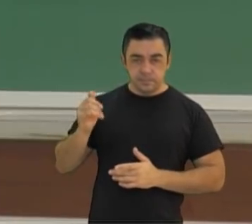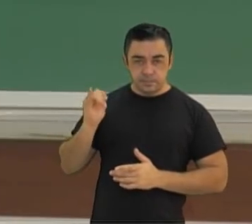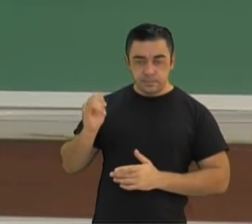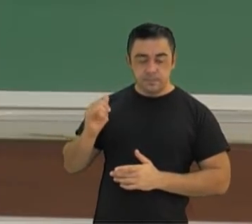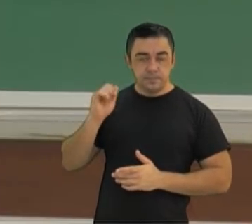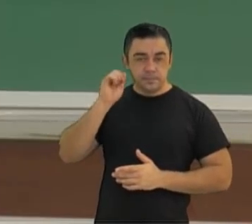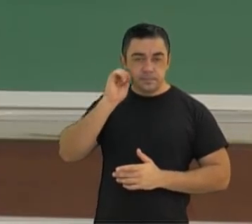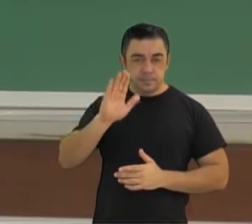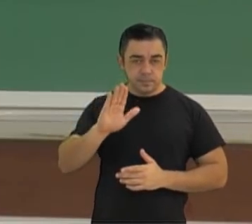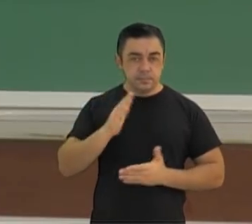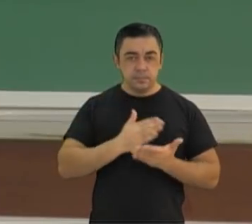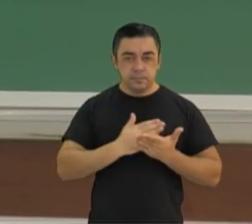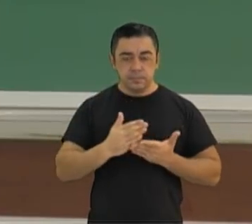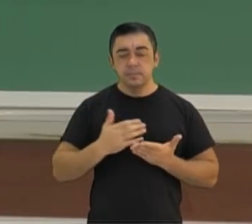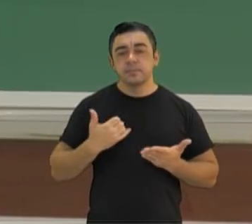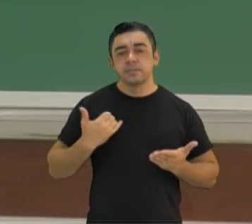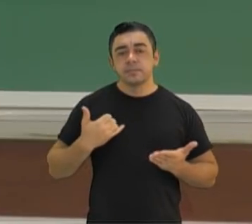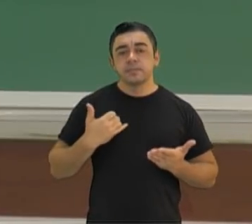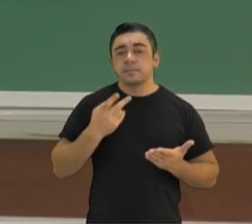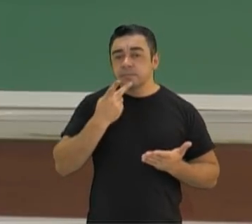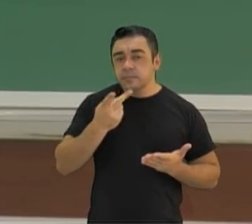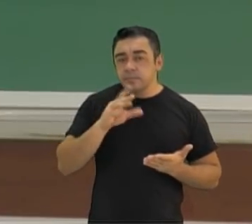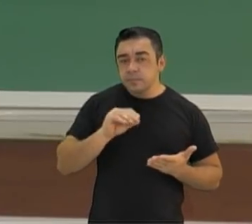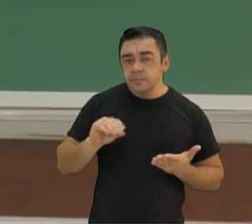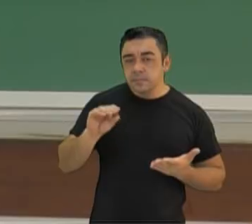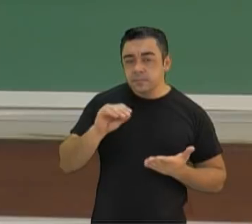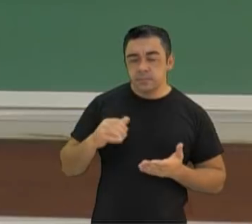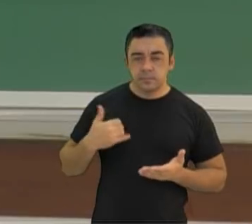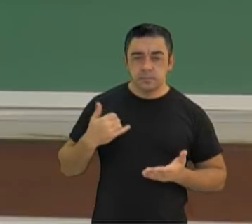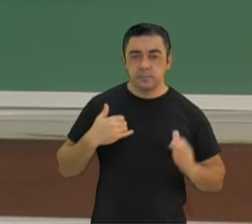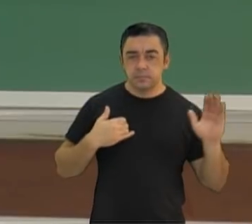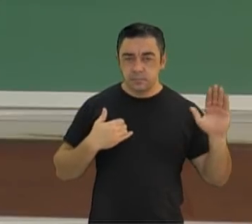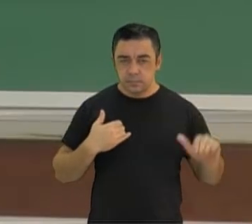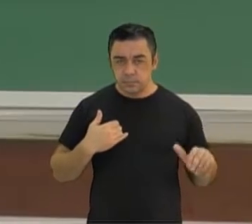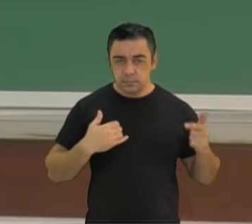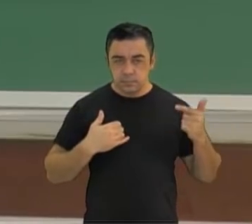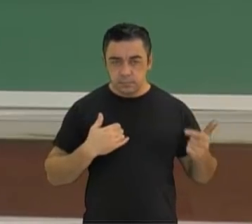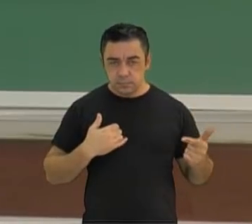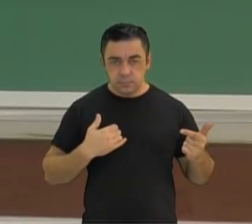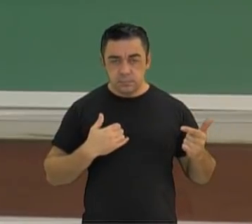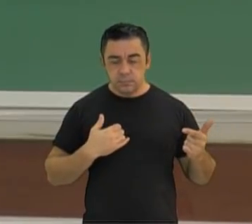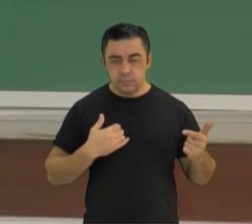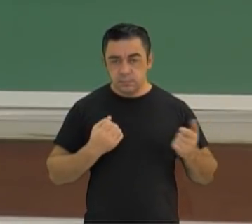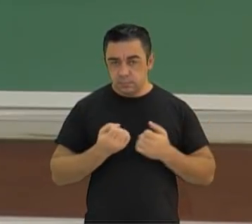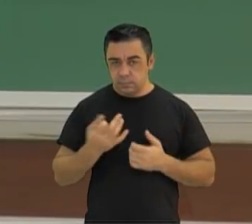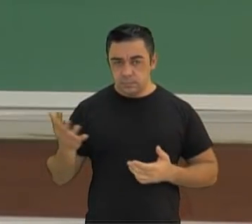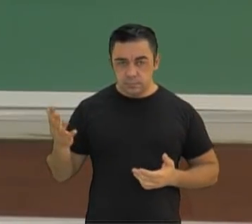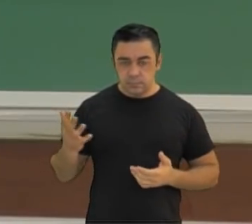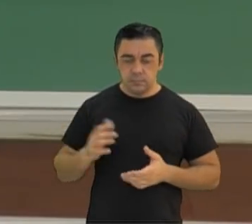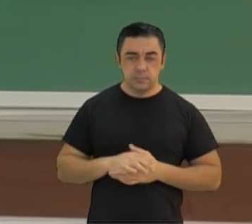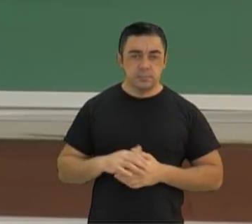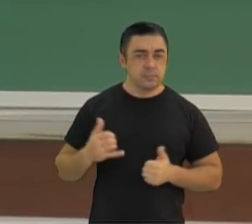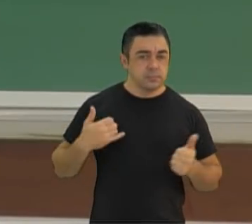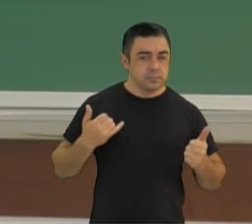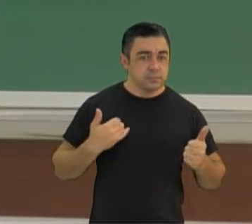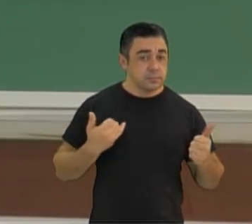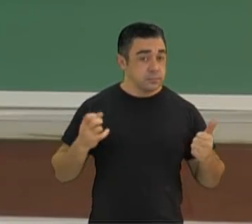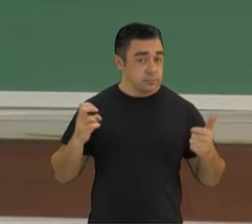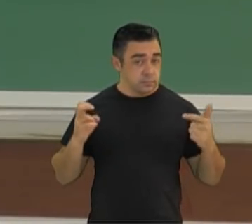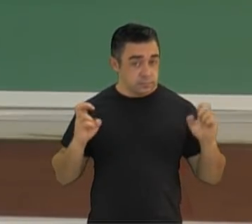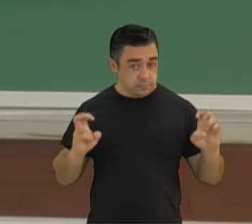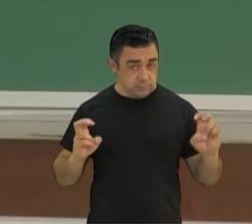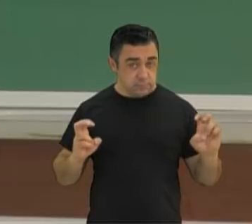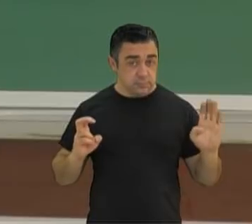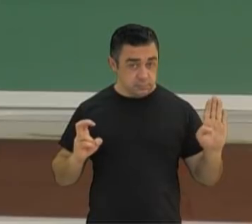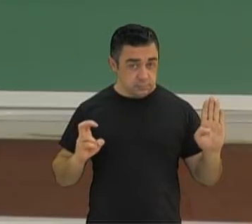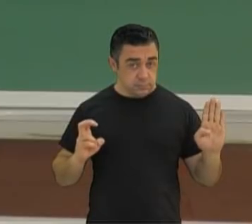Azuis, começou a falar. Com menos de 2 anos, como quase todas as crianças, aos 5 anos, após receber